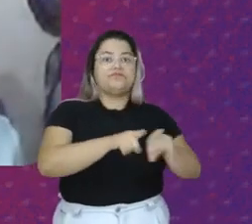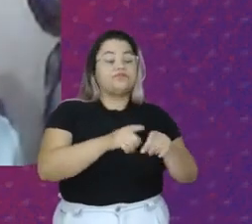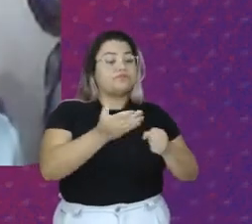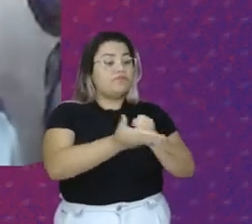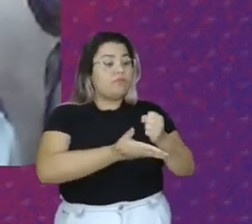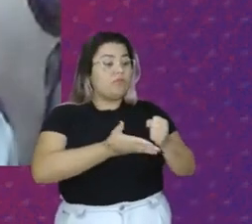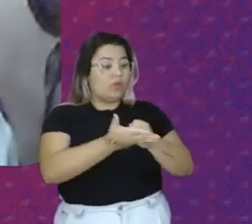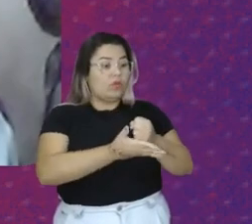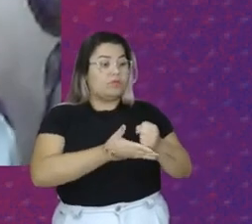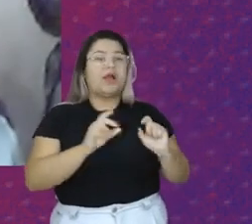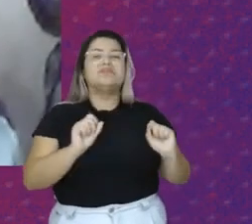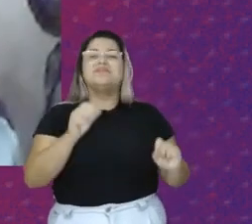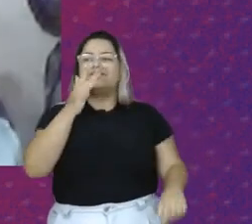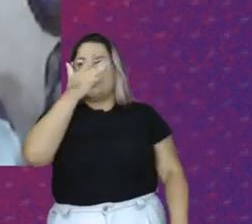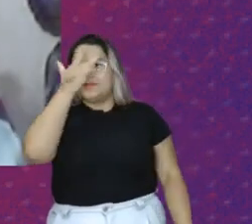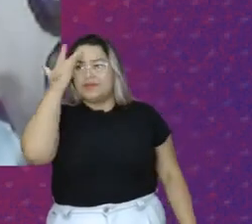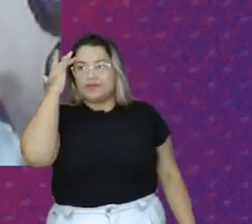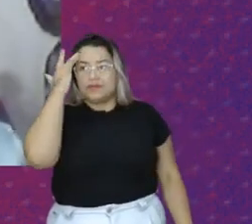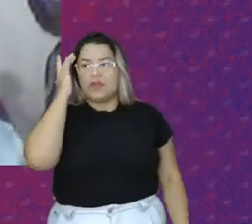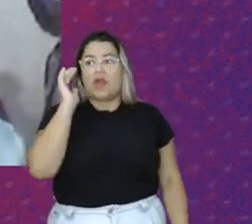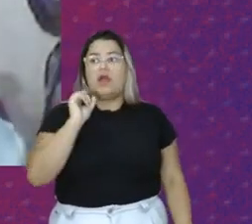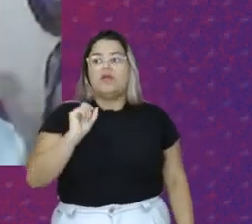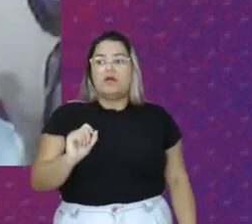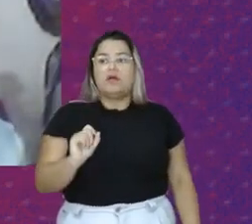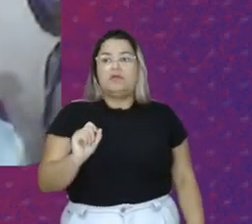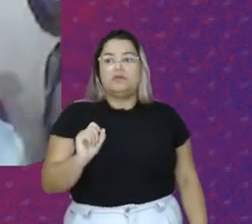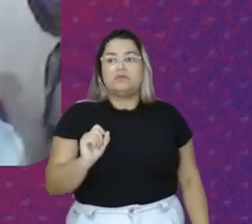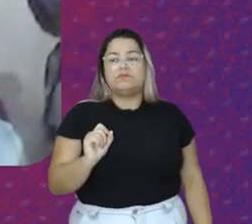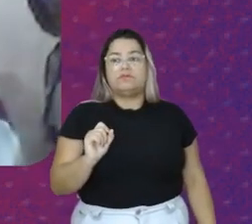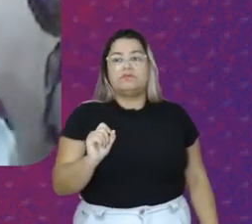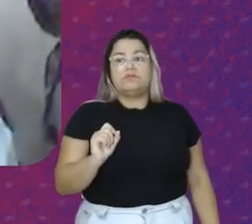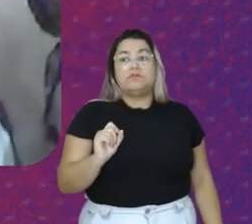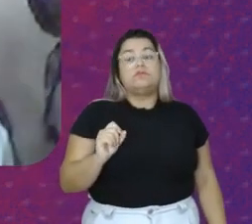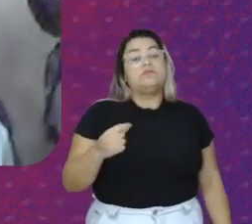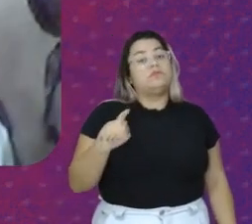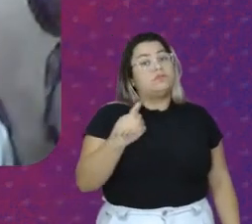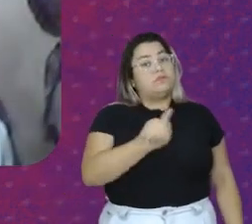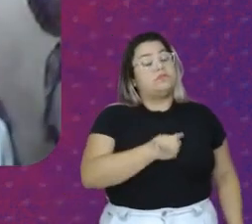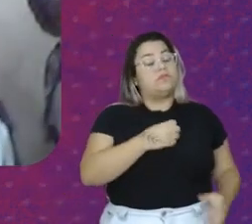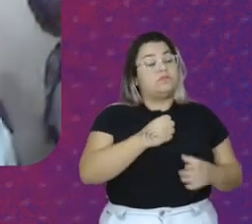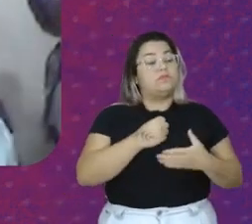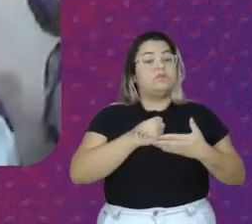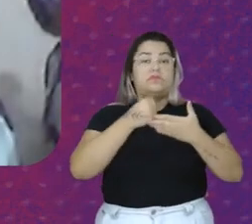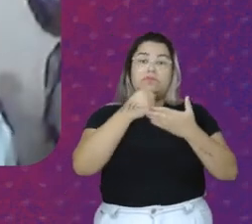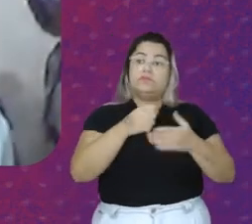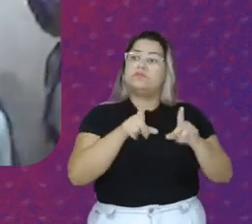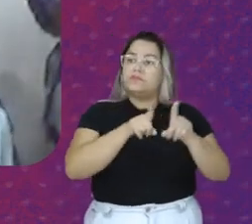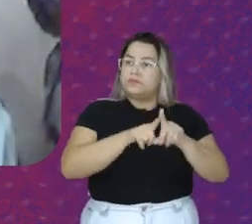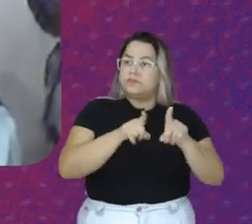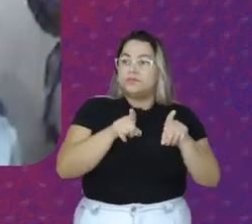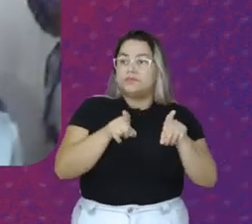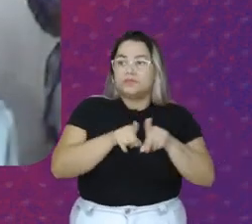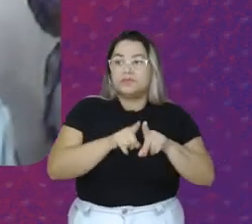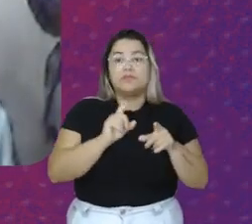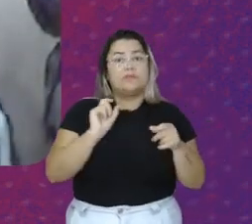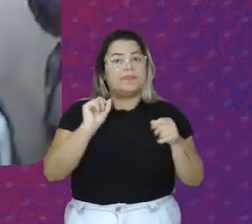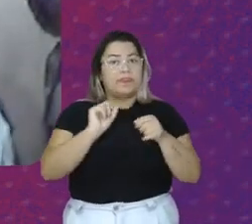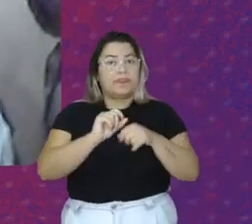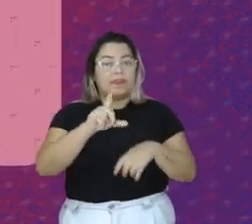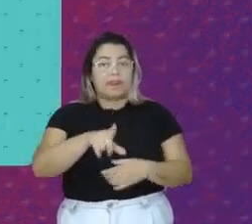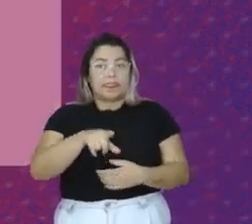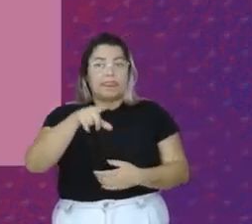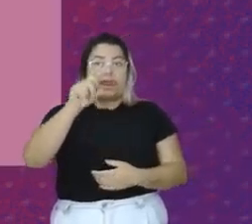base. Quem foram essas pessoas que nos apoiaram e que nos fizeram